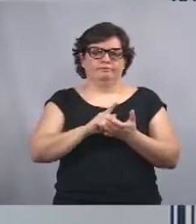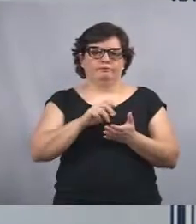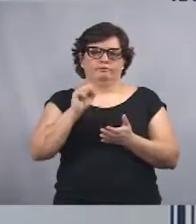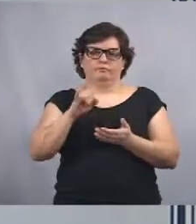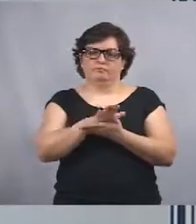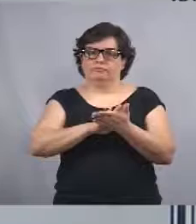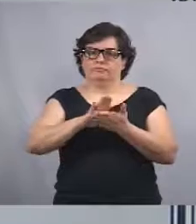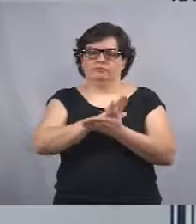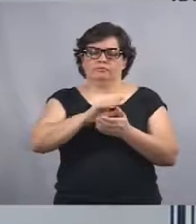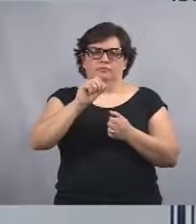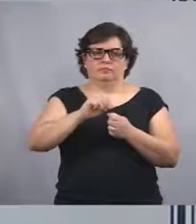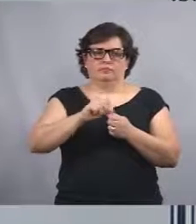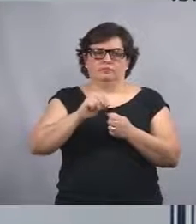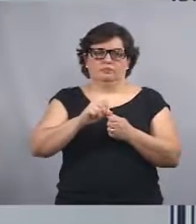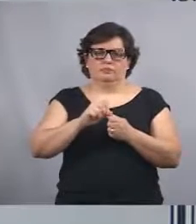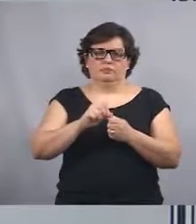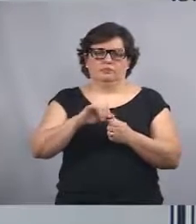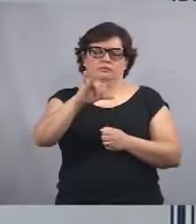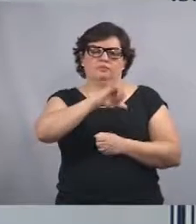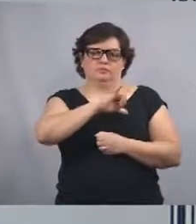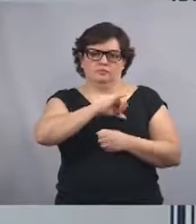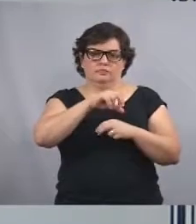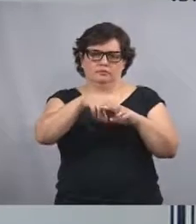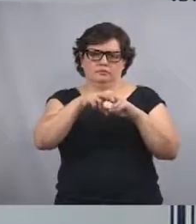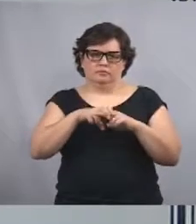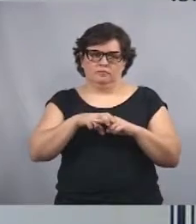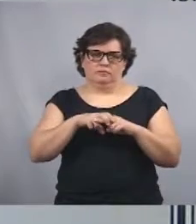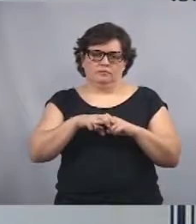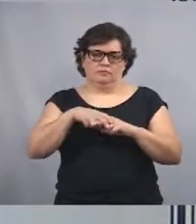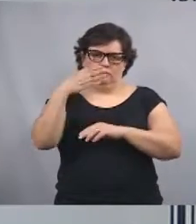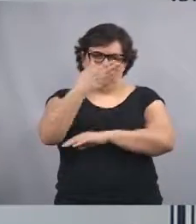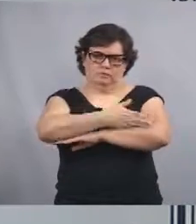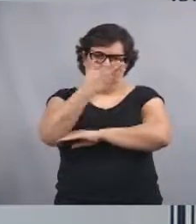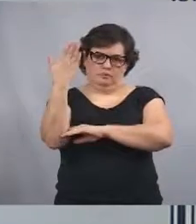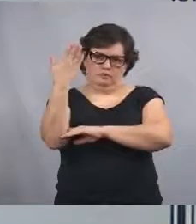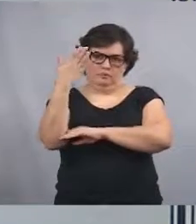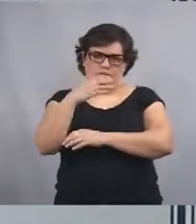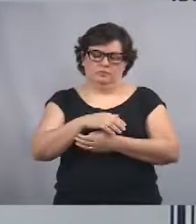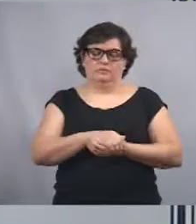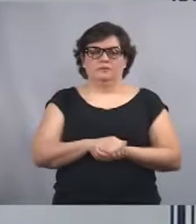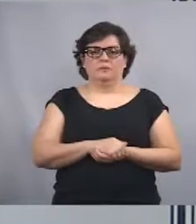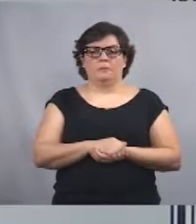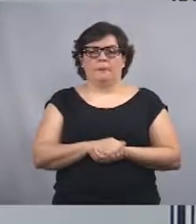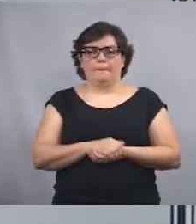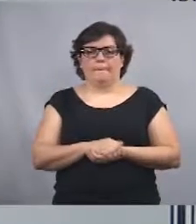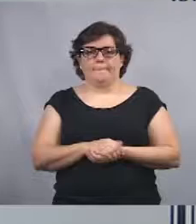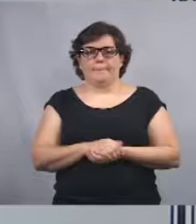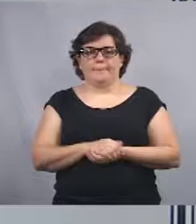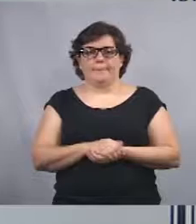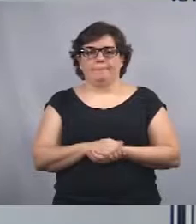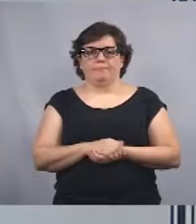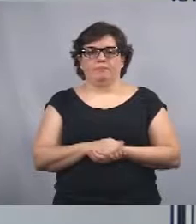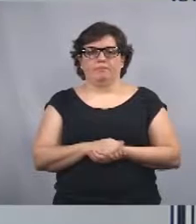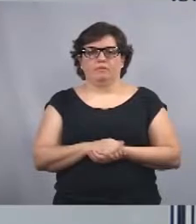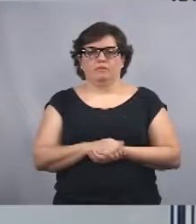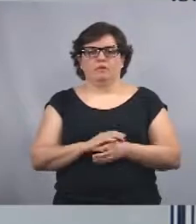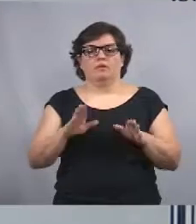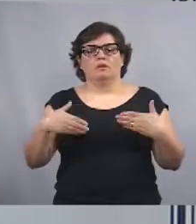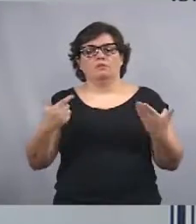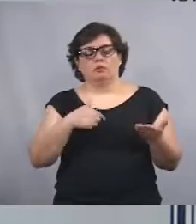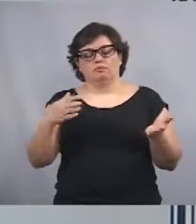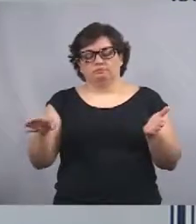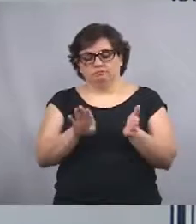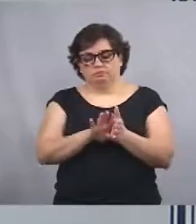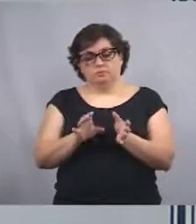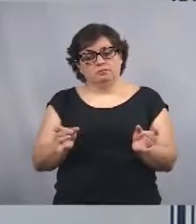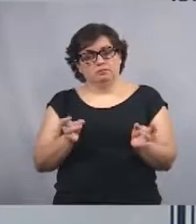vai ser penalizado para o seu deslocamento, tornando ele diferente de todos os demais munícipes da cidade. Então, eu trago aqui uma